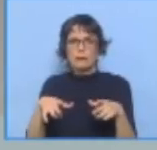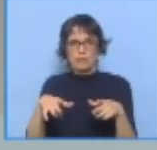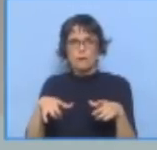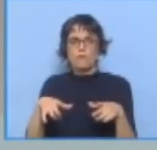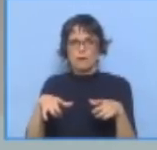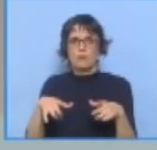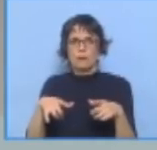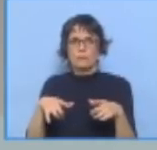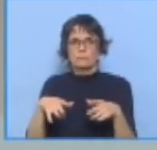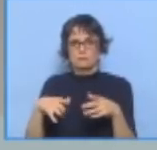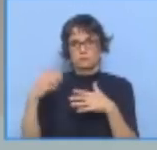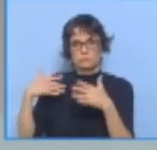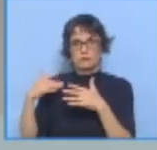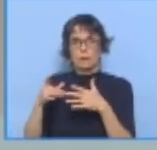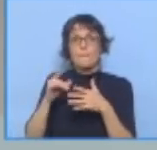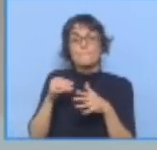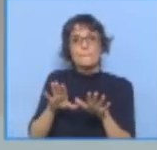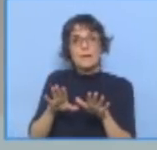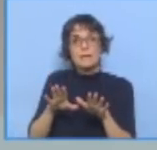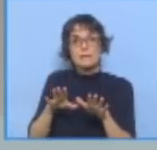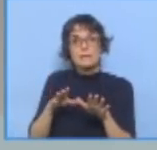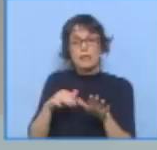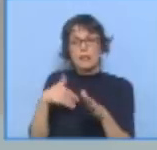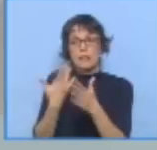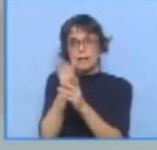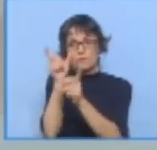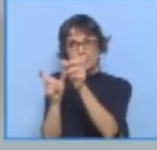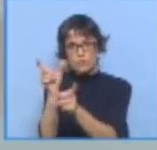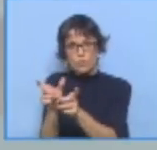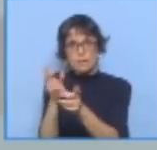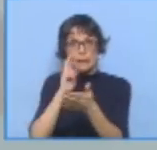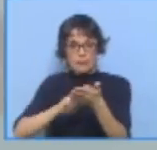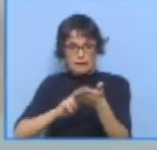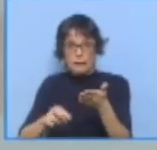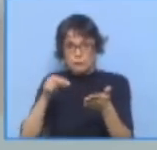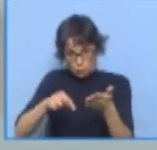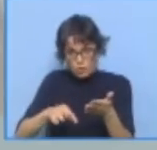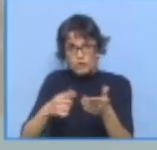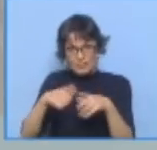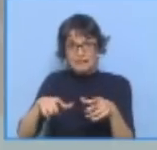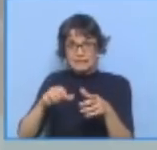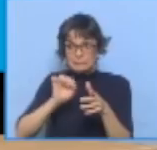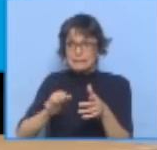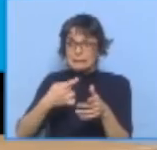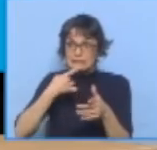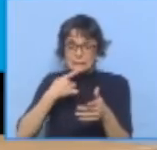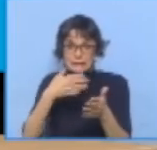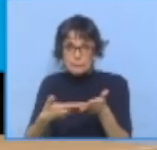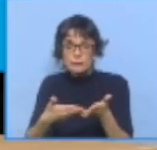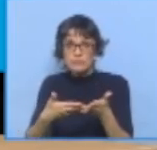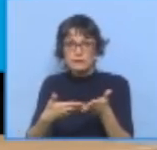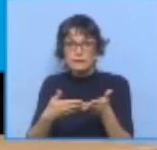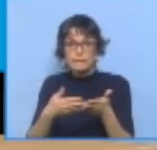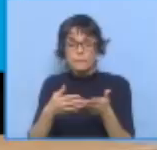sobretudo para os ouvintes dos dias de hoje. E é possível conjugar estes dois interesses? É